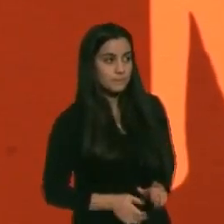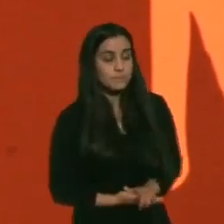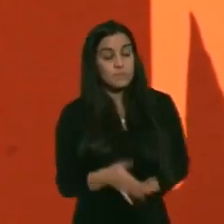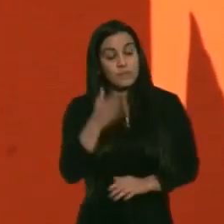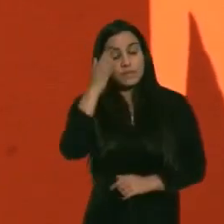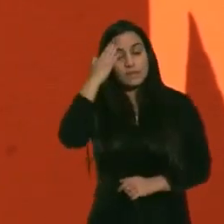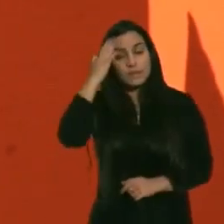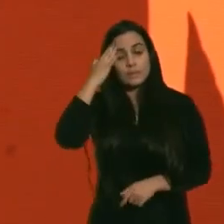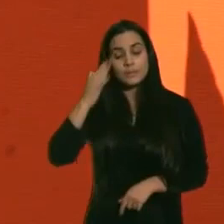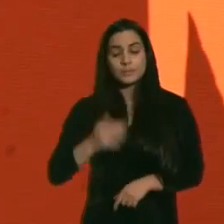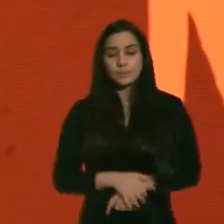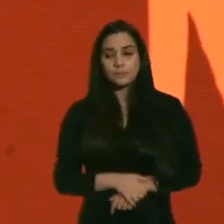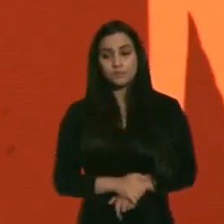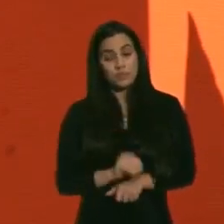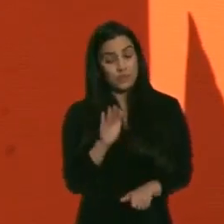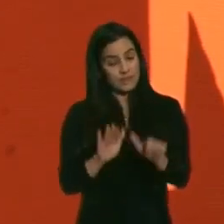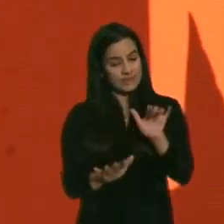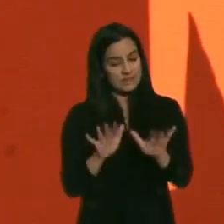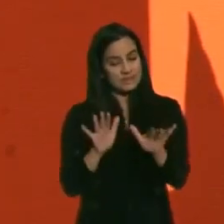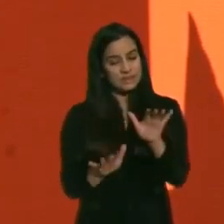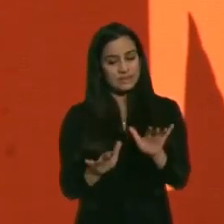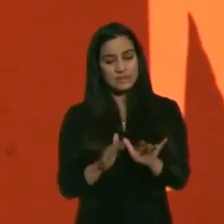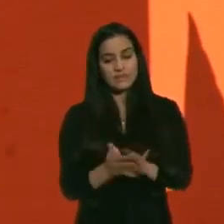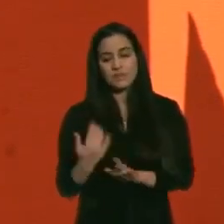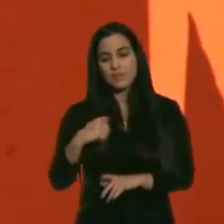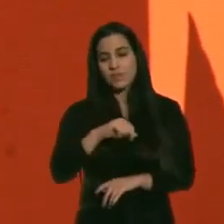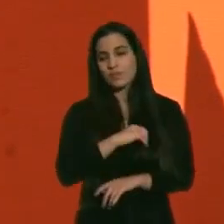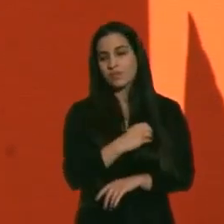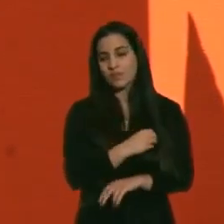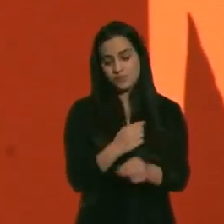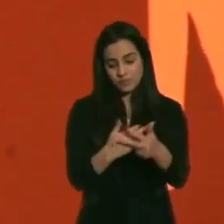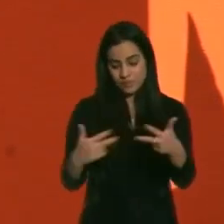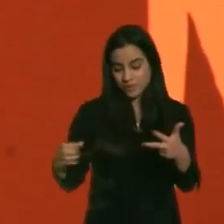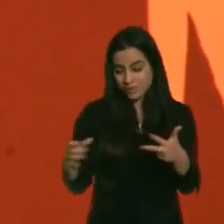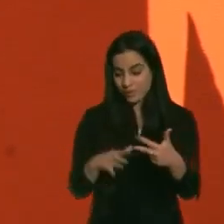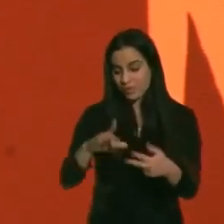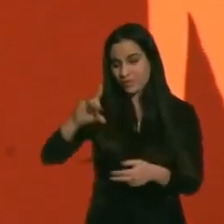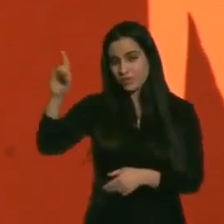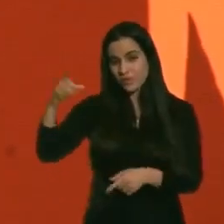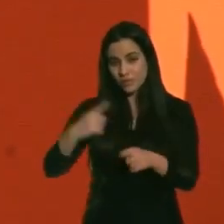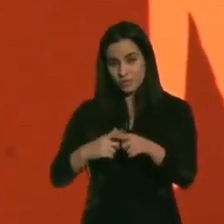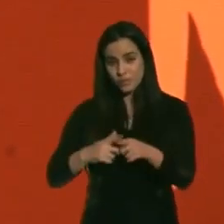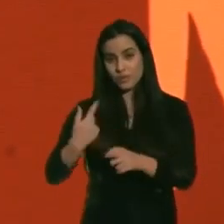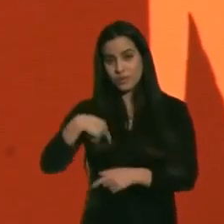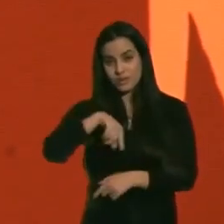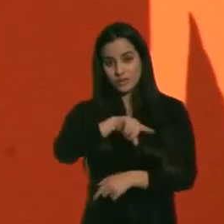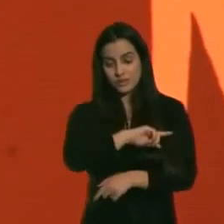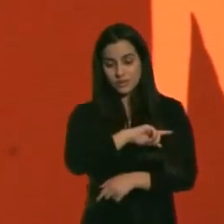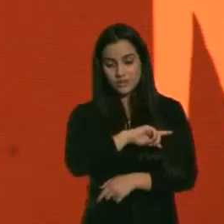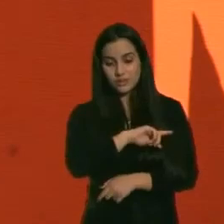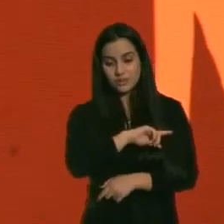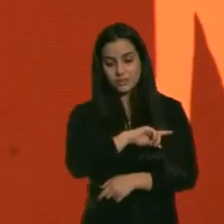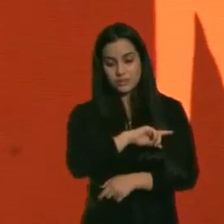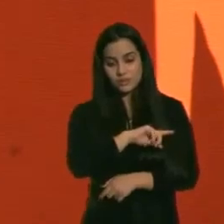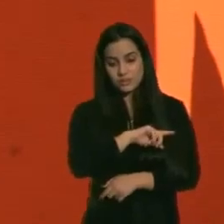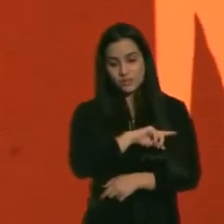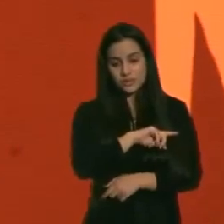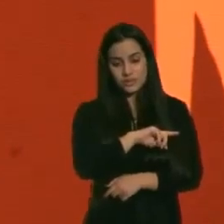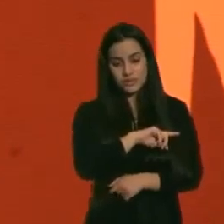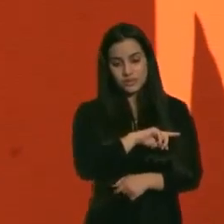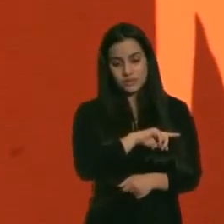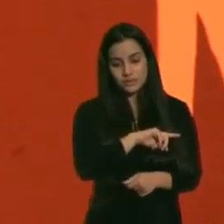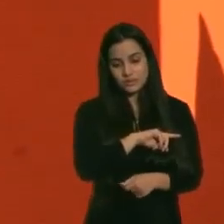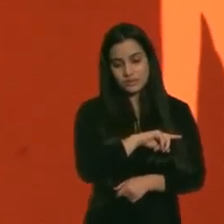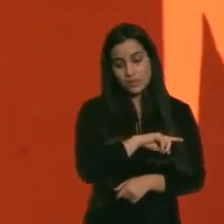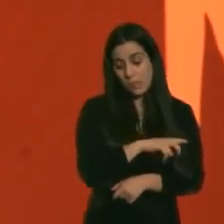Sabe, muitas vezes não vivemos coisas novas de Deus, porque os nossos preceitos, as